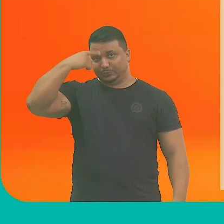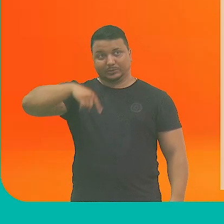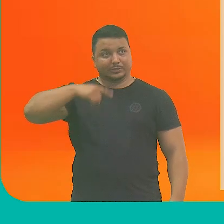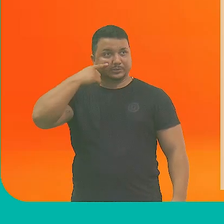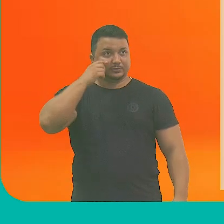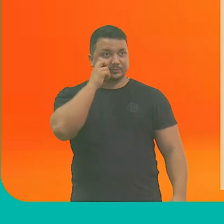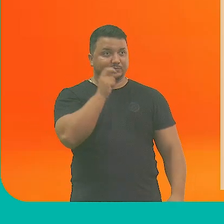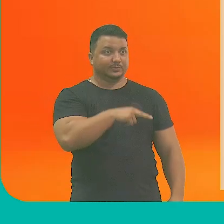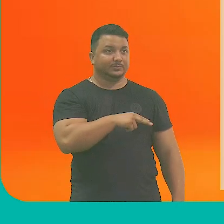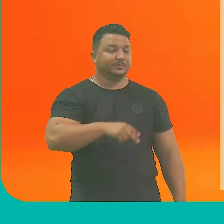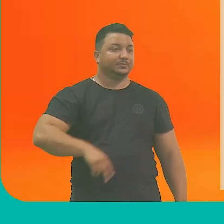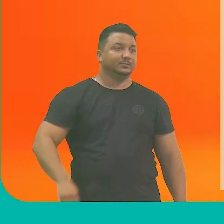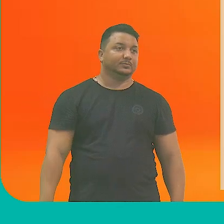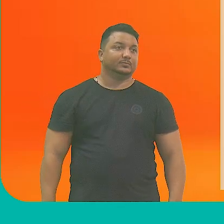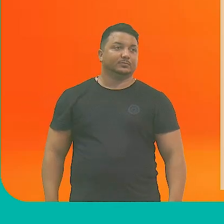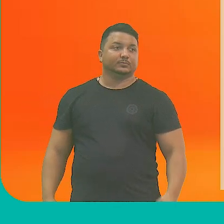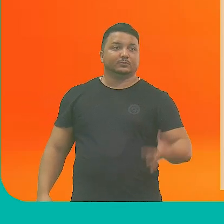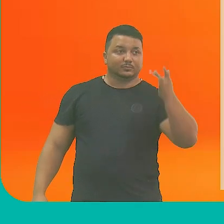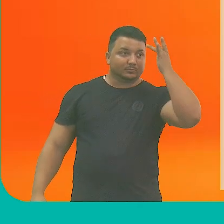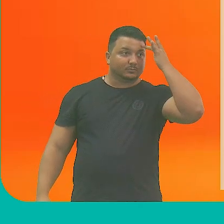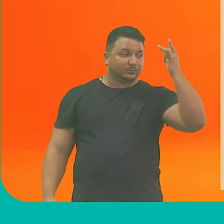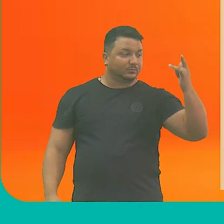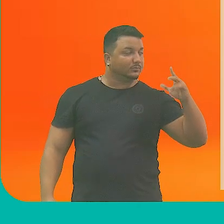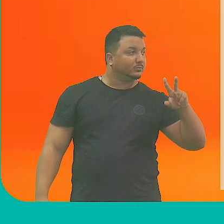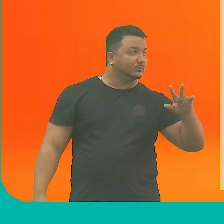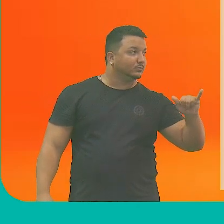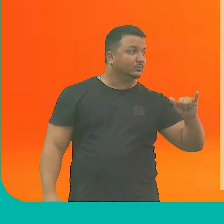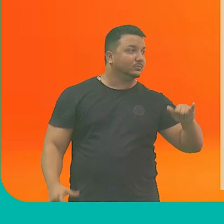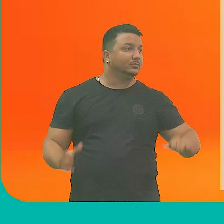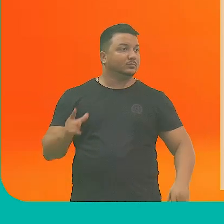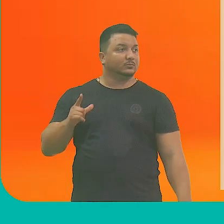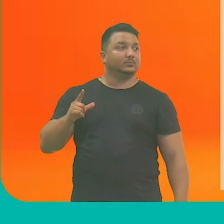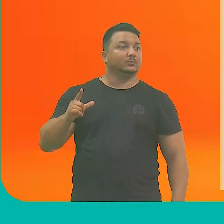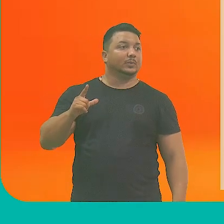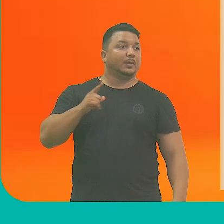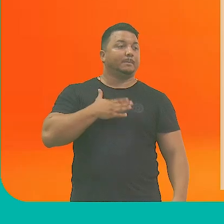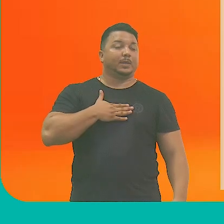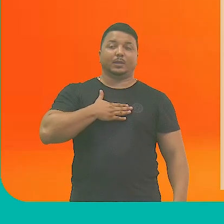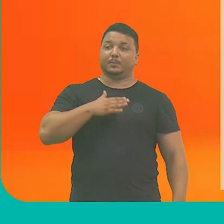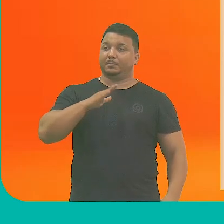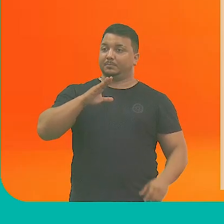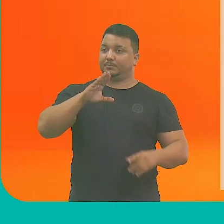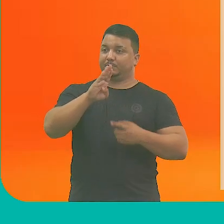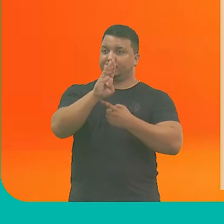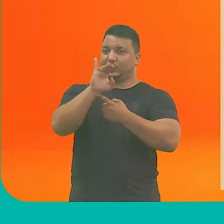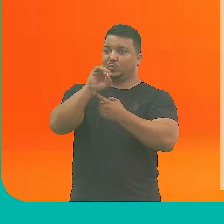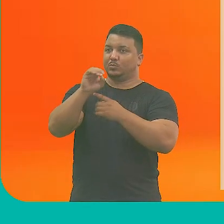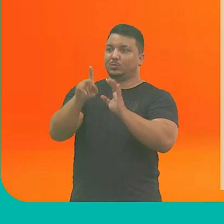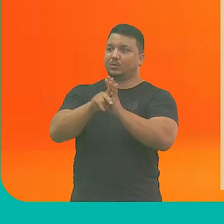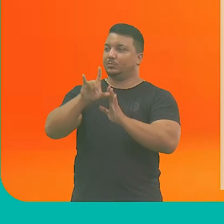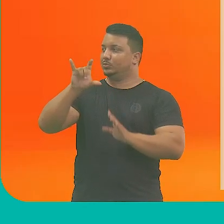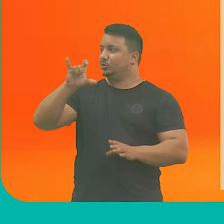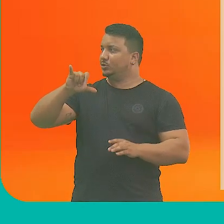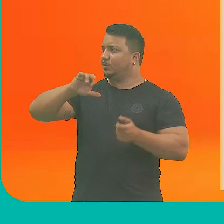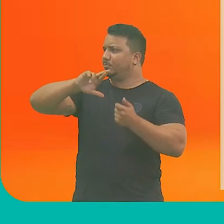Certo? Amanhã vai ter lá um link na minha bio com essa prova. Tem